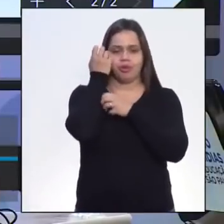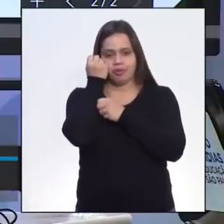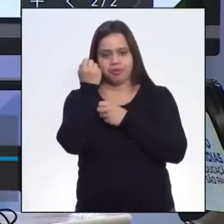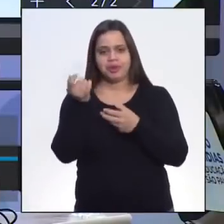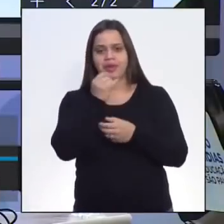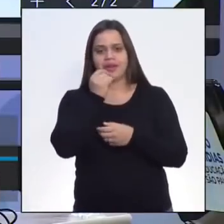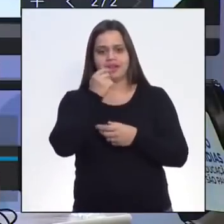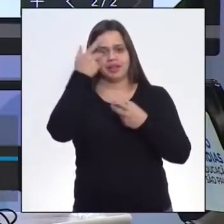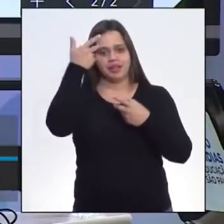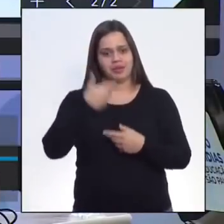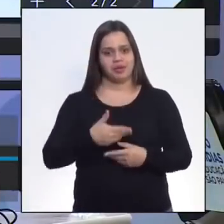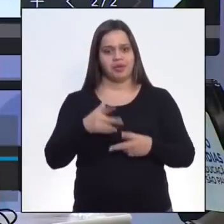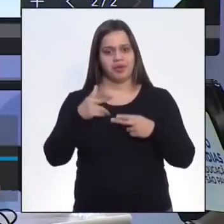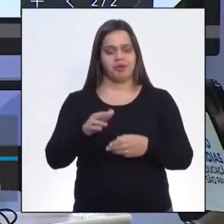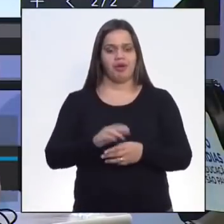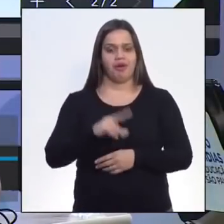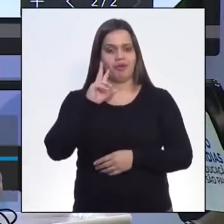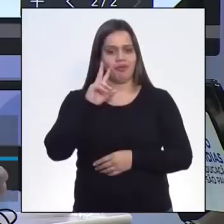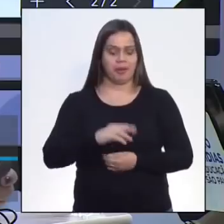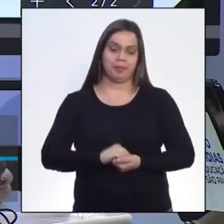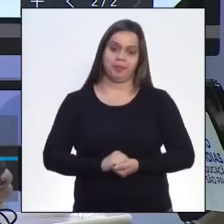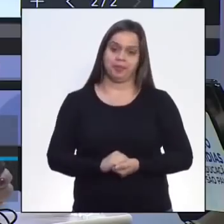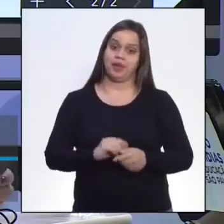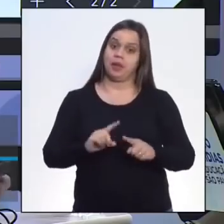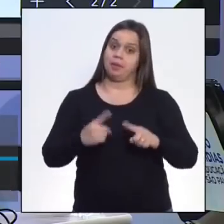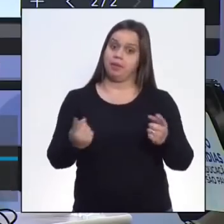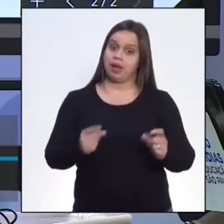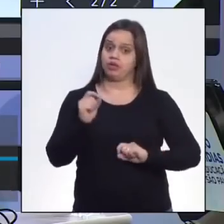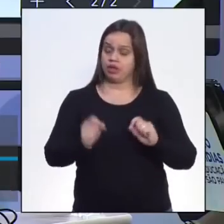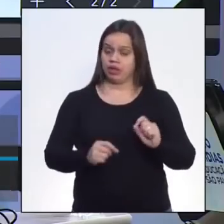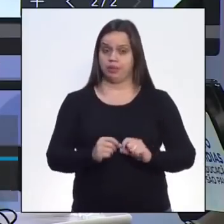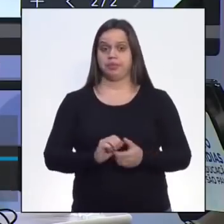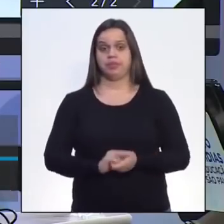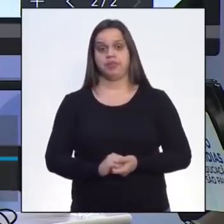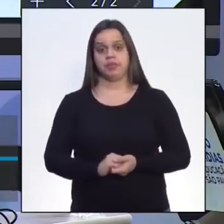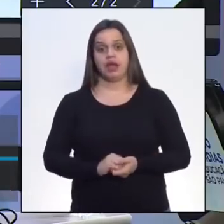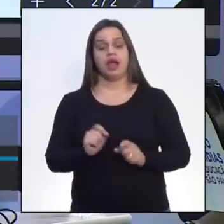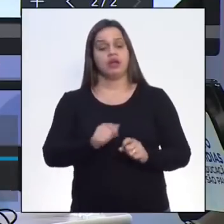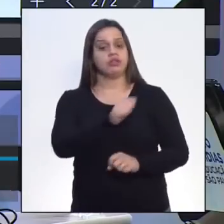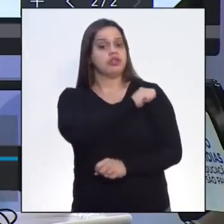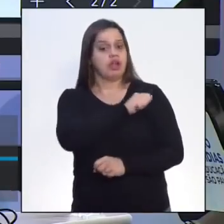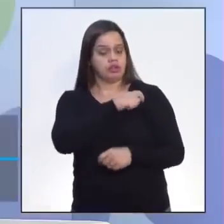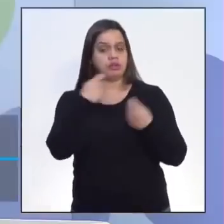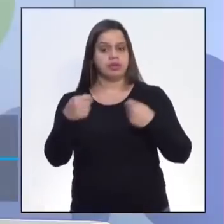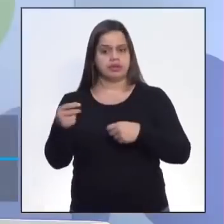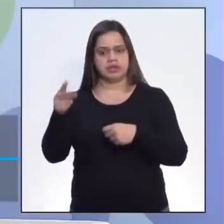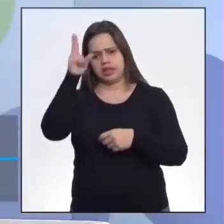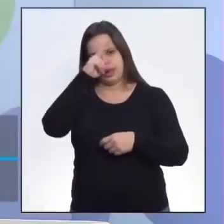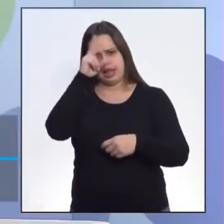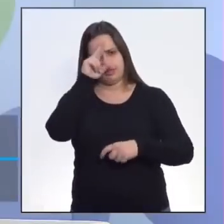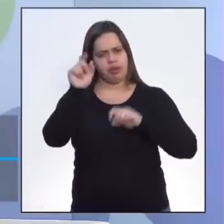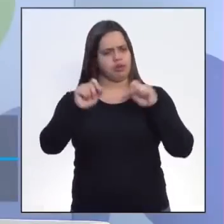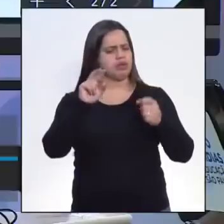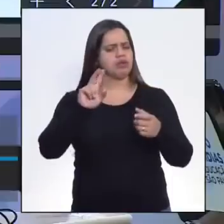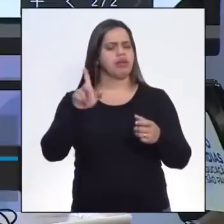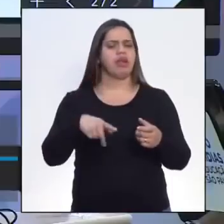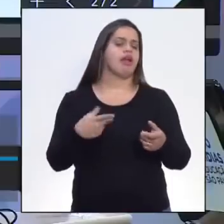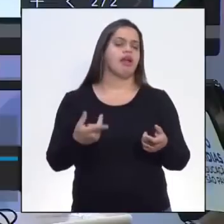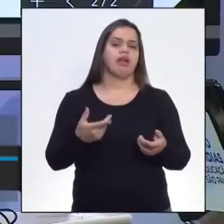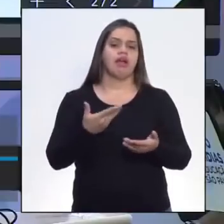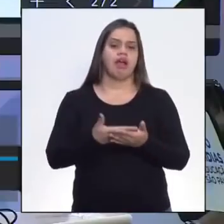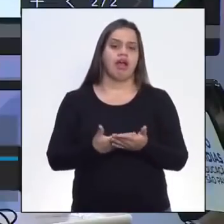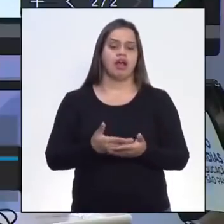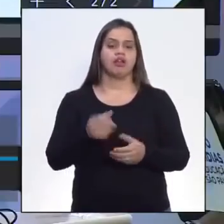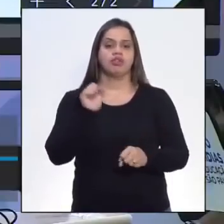Olha só que situação. Mas mesmo assim, para alguém, né, para aqueles que precisam retomar um pouco mais essa ideia,